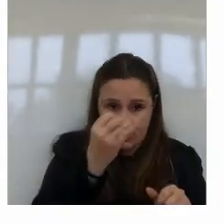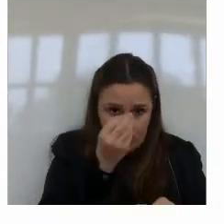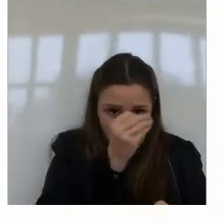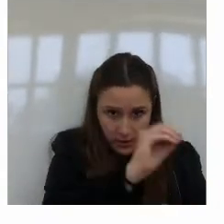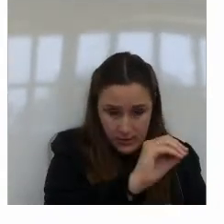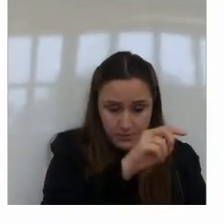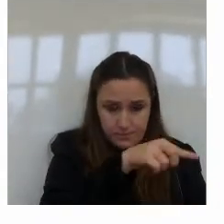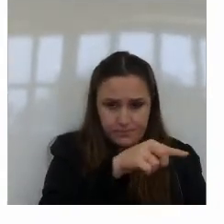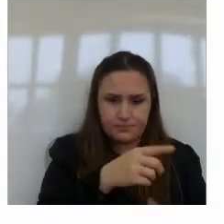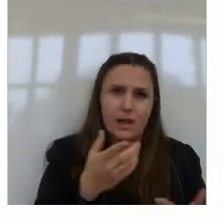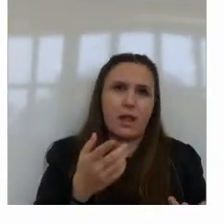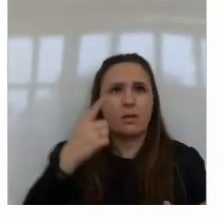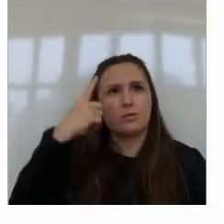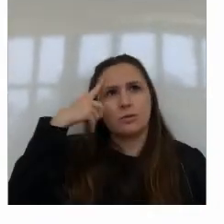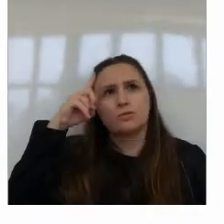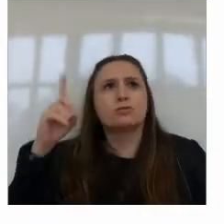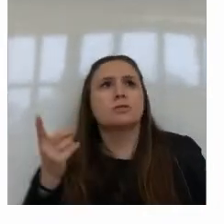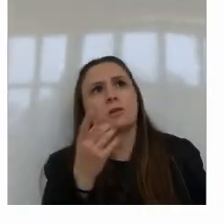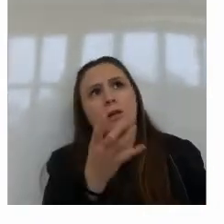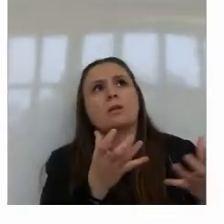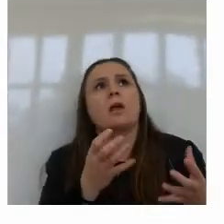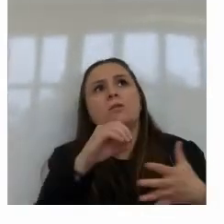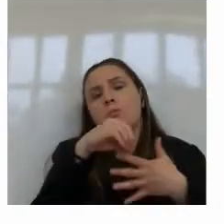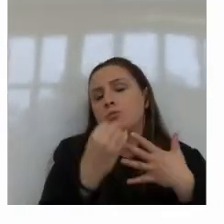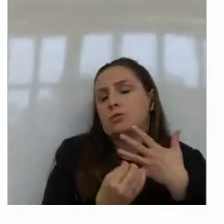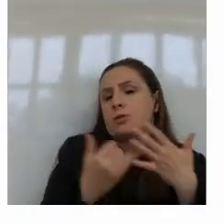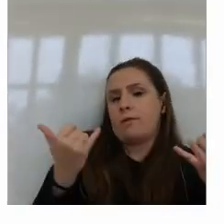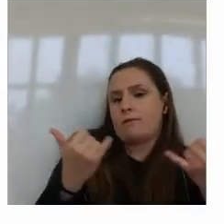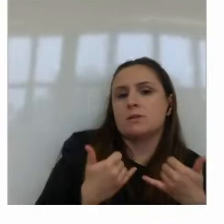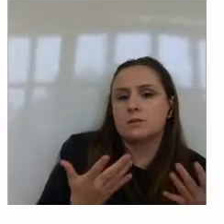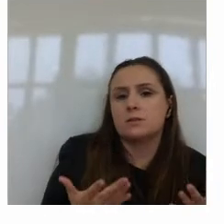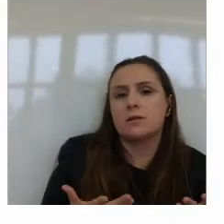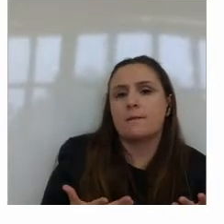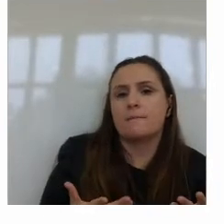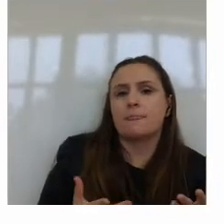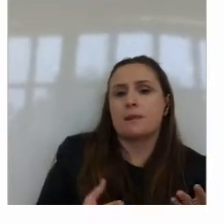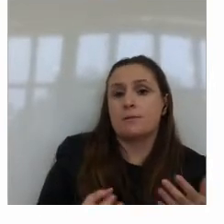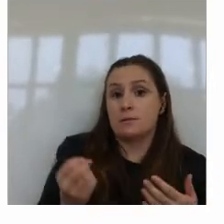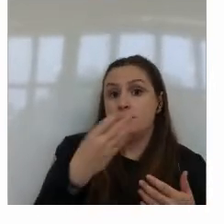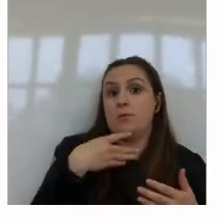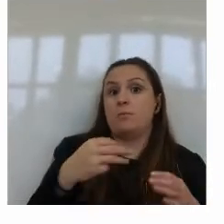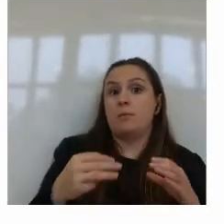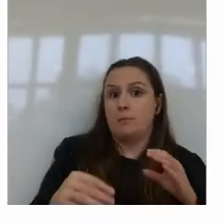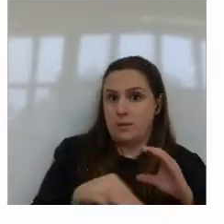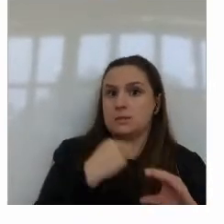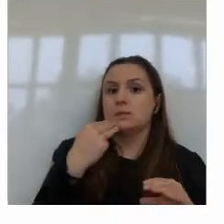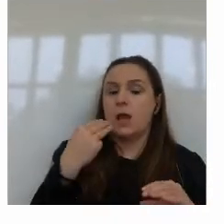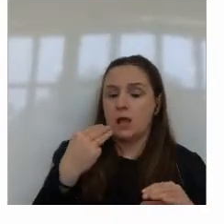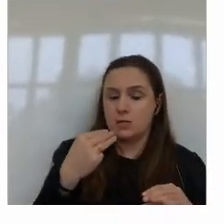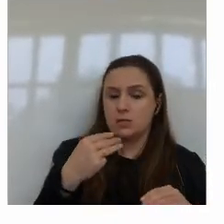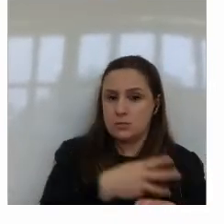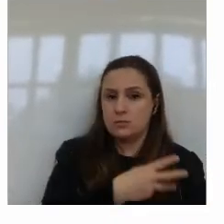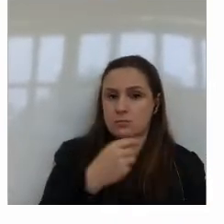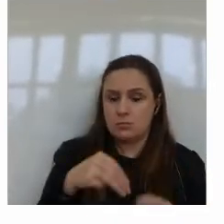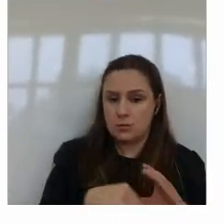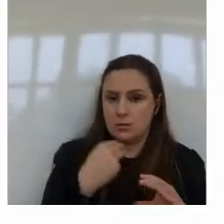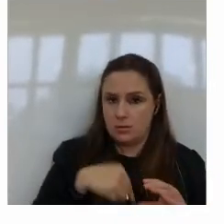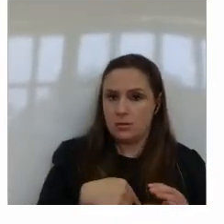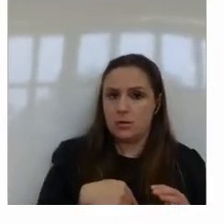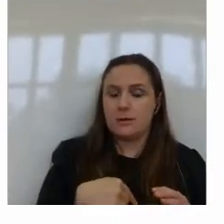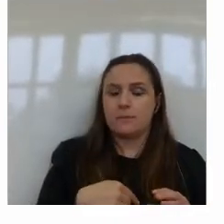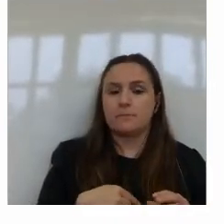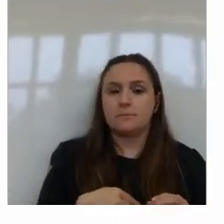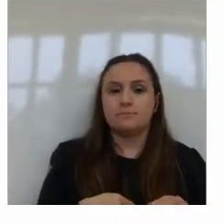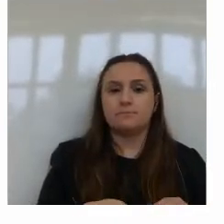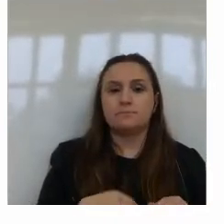dessas tarefas. Se ele colocar aqui o dia que ele quer que o Moodle avise ele receberá uma